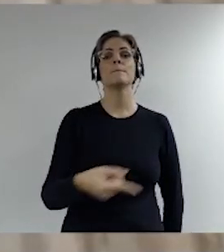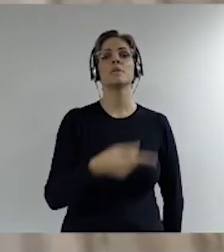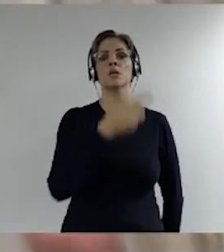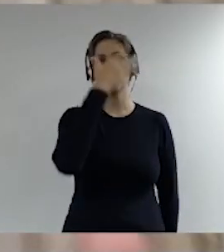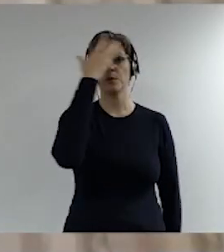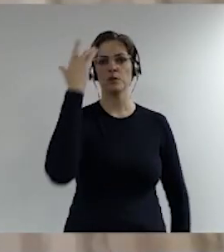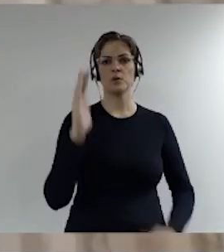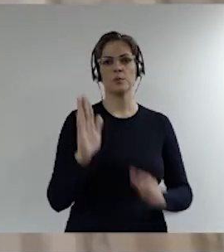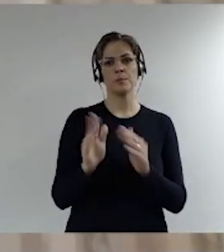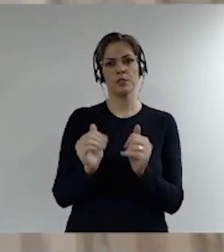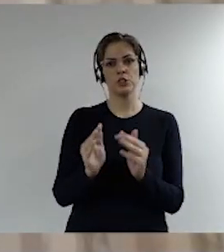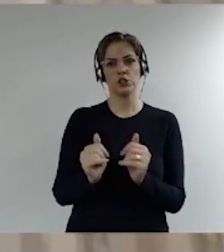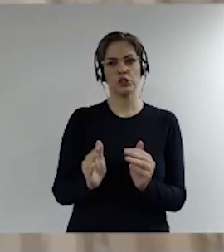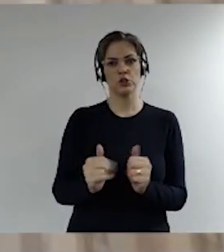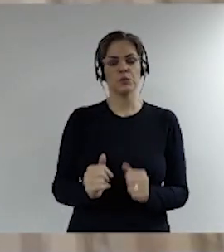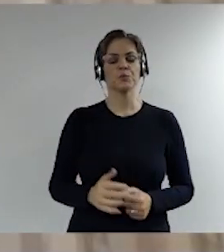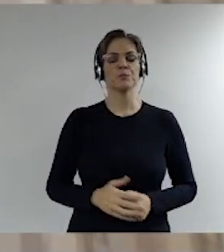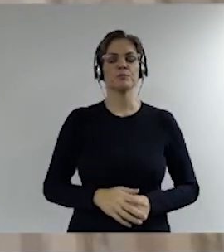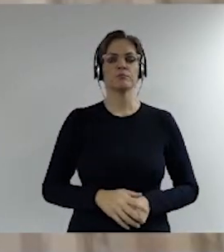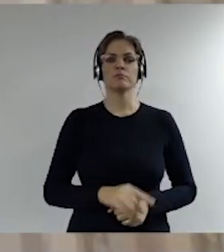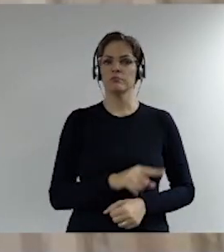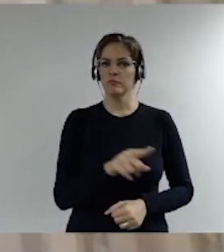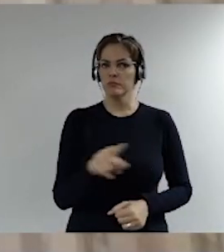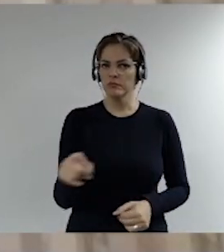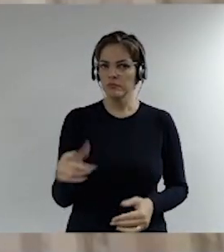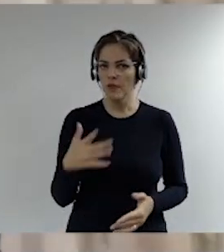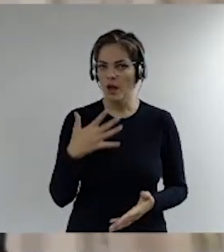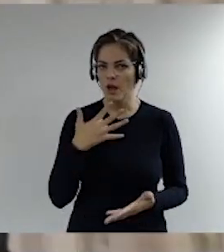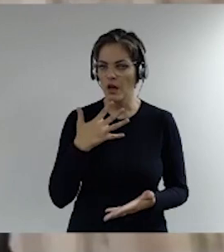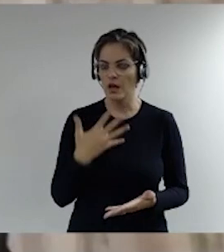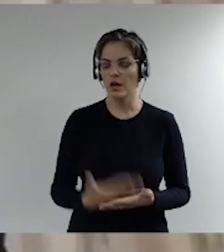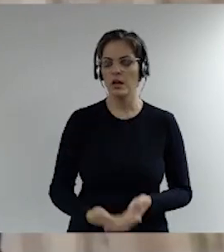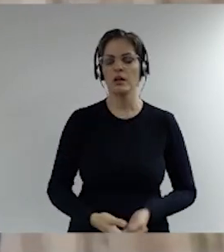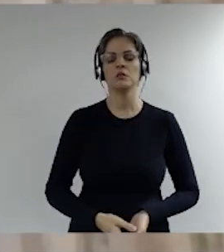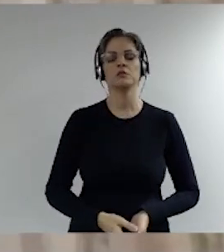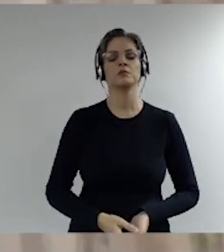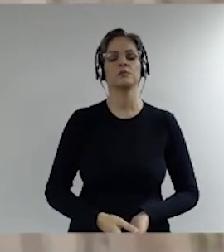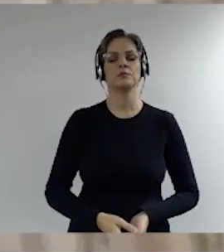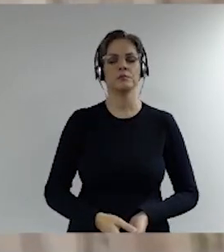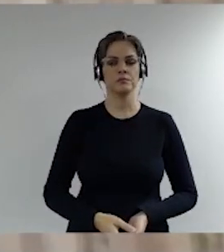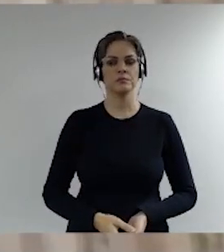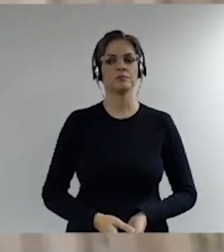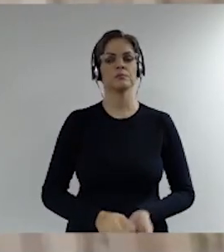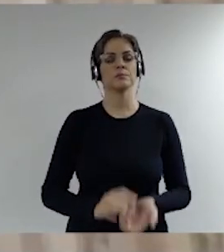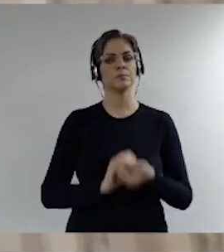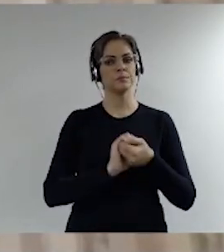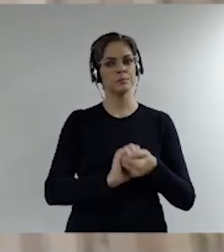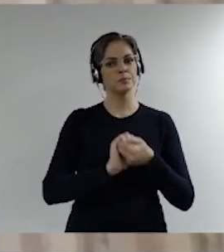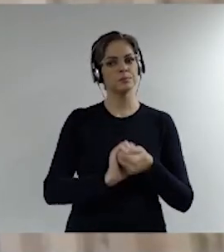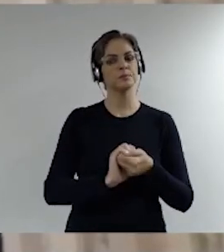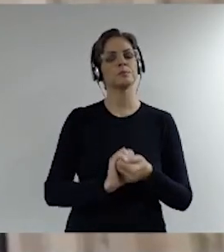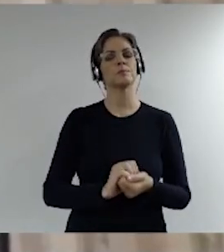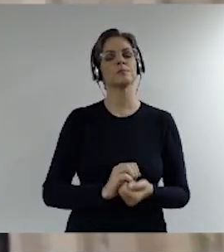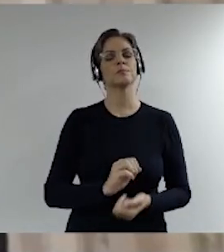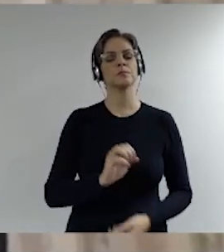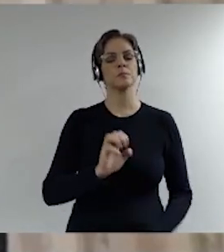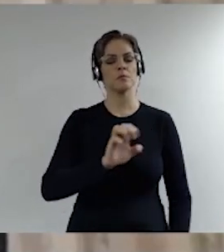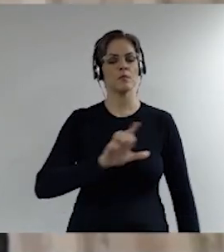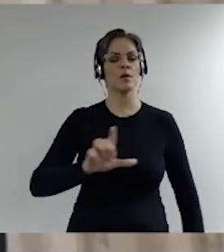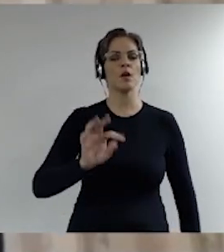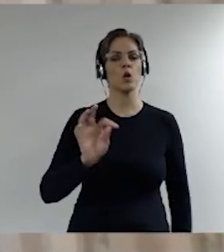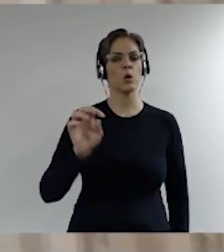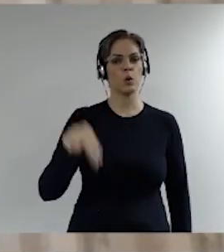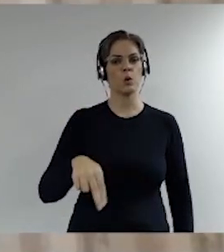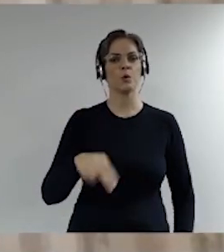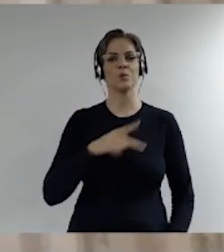pasmem, meus queridos colegas, e eu saúdo nesse momento o meu querido Elton Fuber, nosso presidente